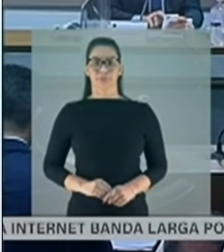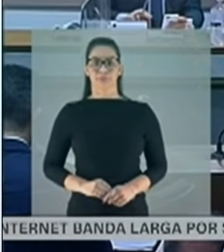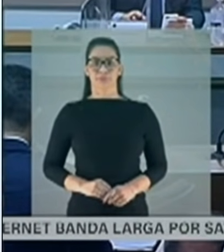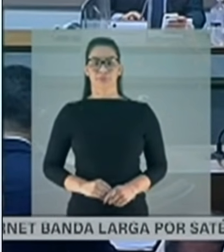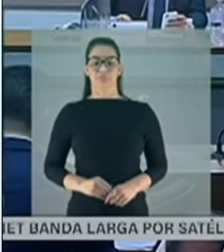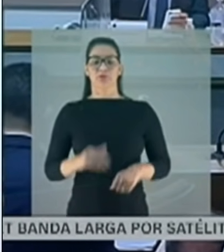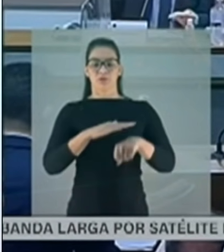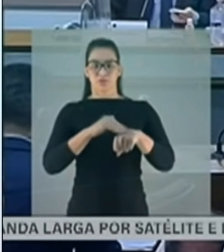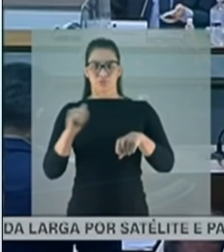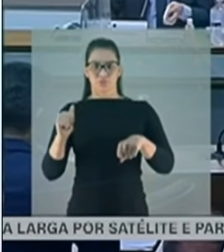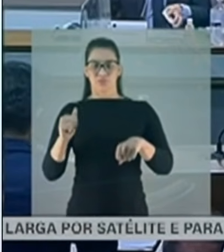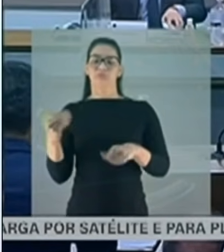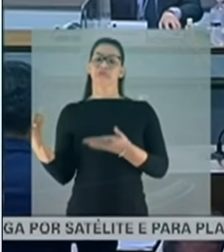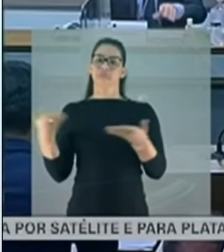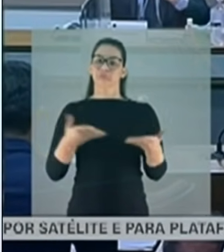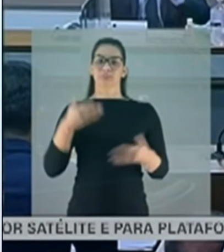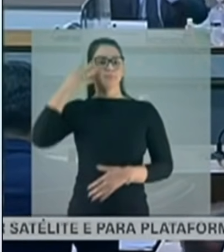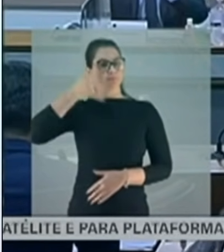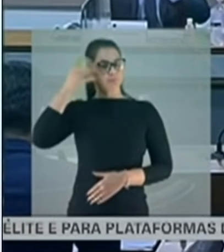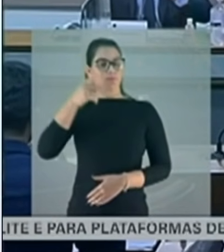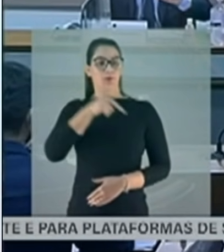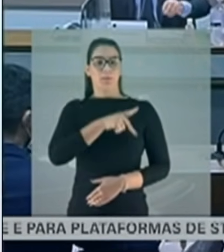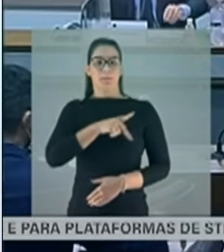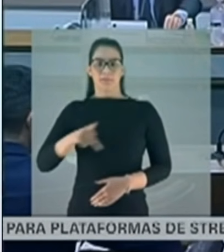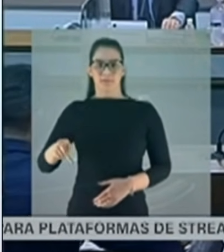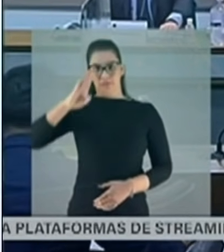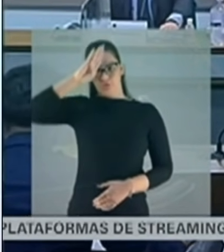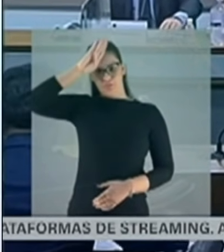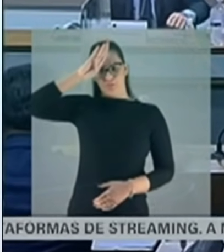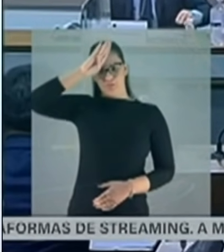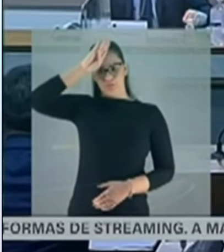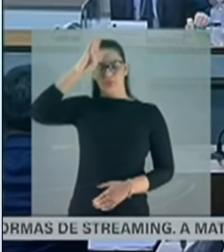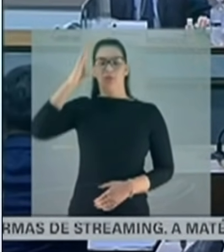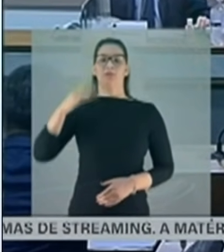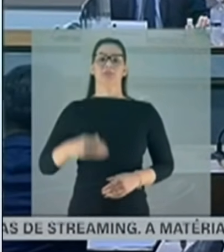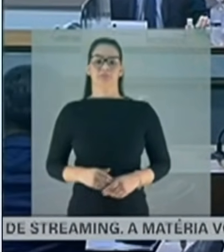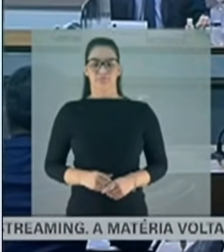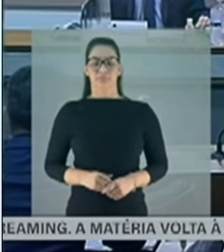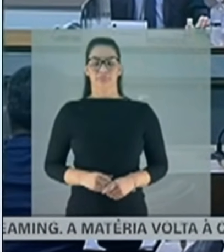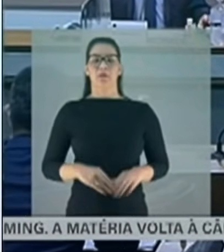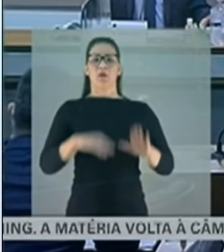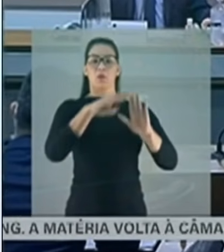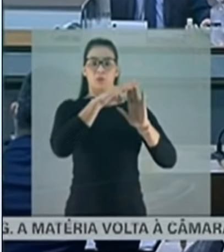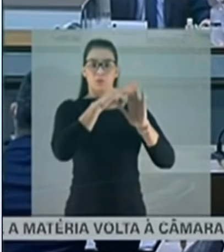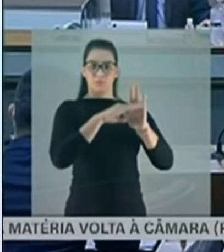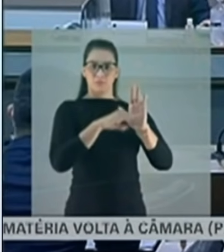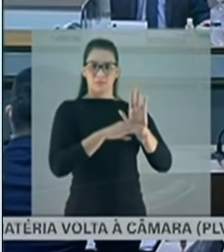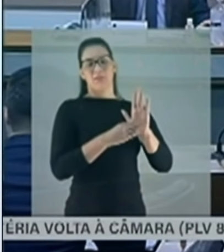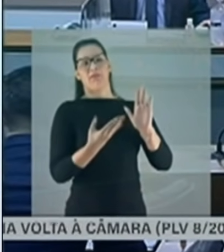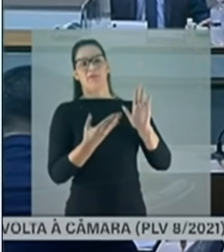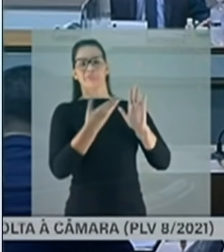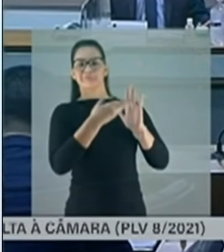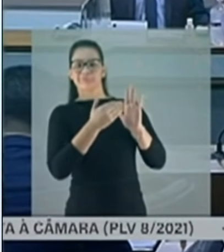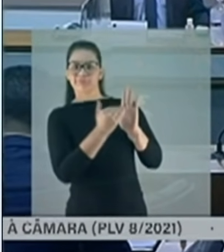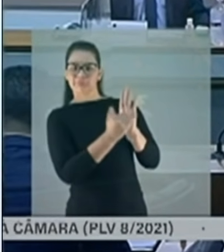convocando a prestar depoimento dessa comissão da República o senhor presidente da República, Jair Messias Bolsonaro. Pela ordem. Os critérios, vedações,